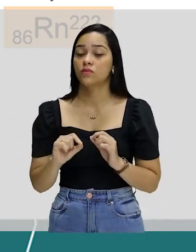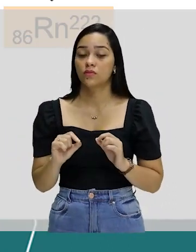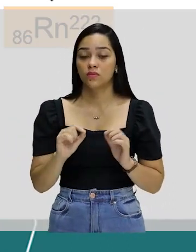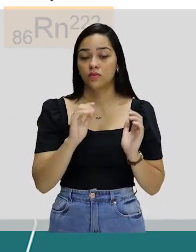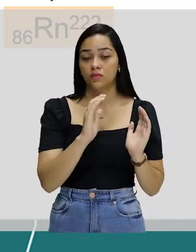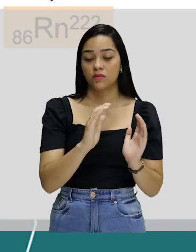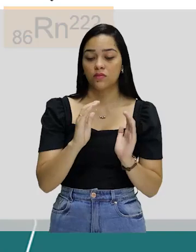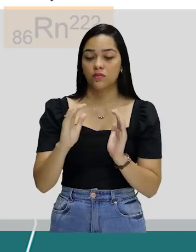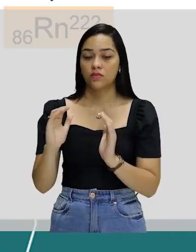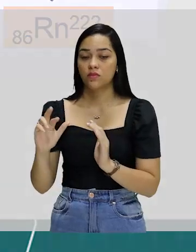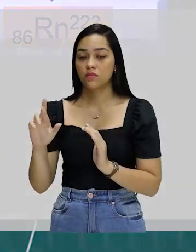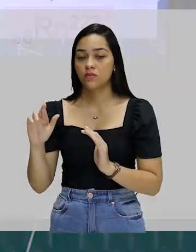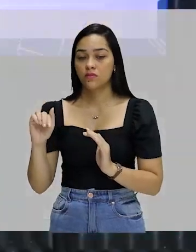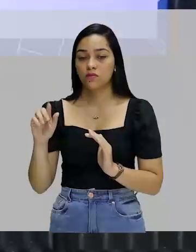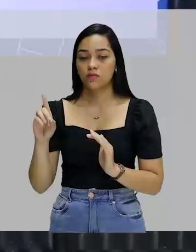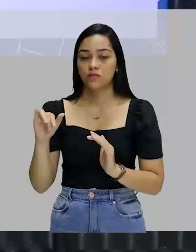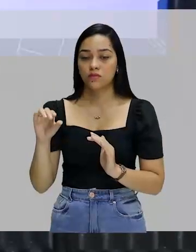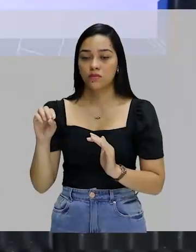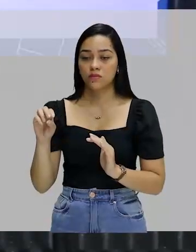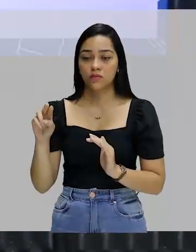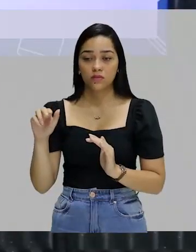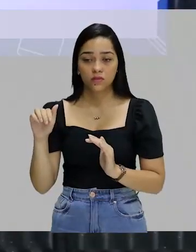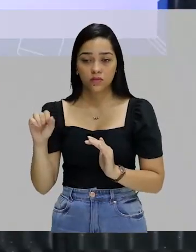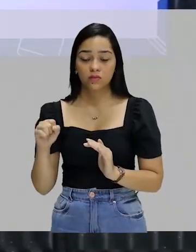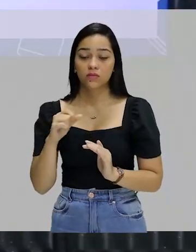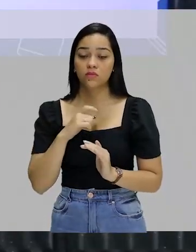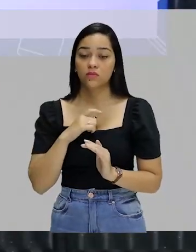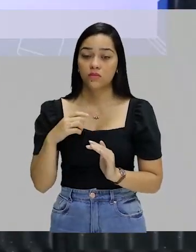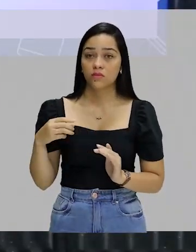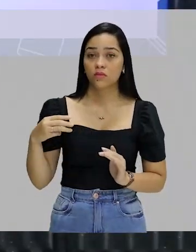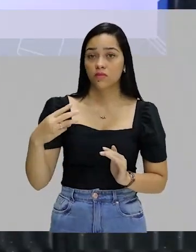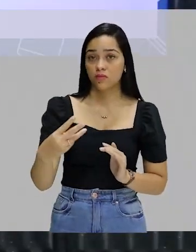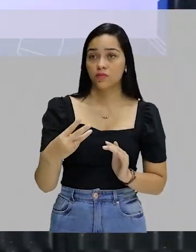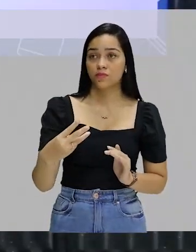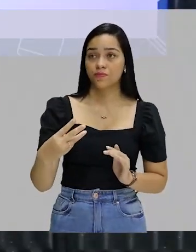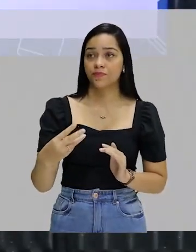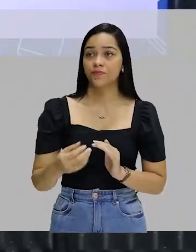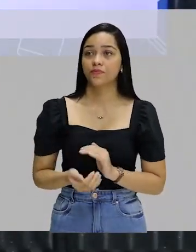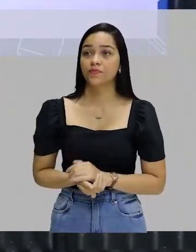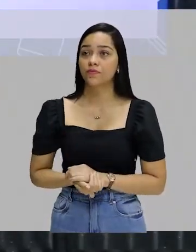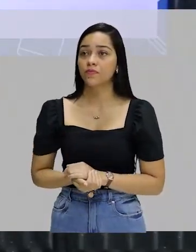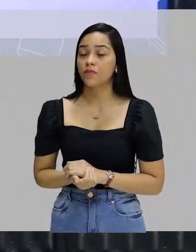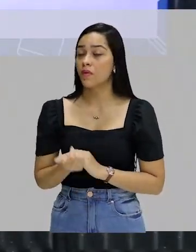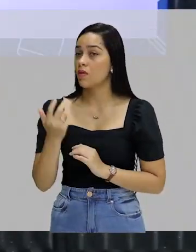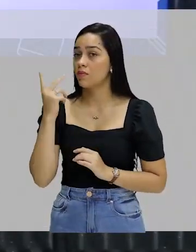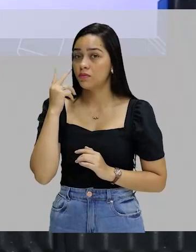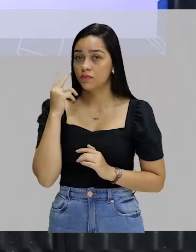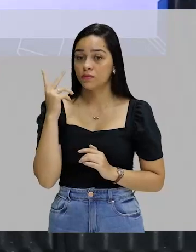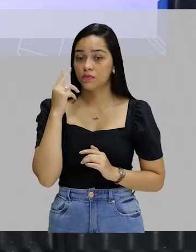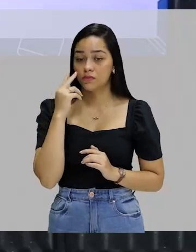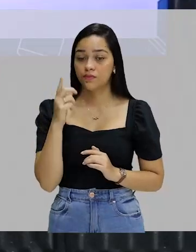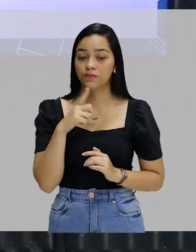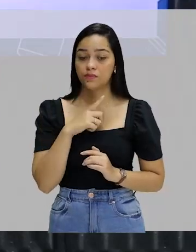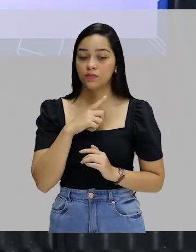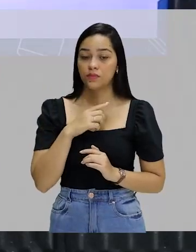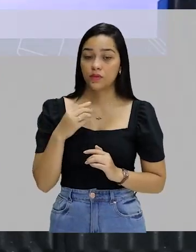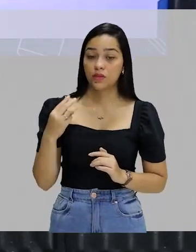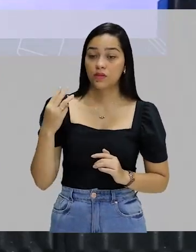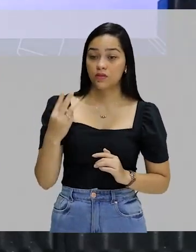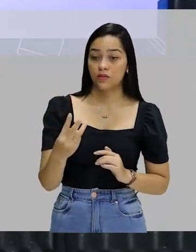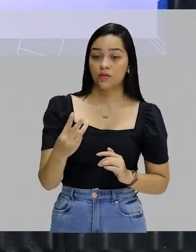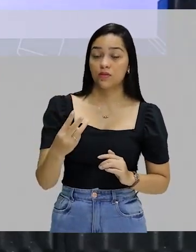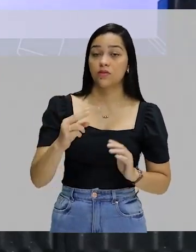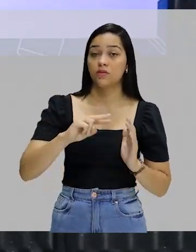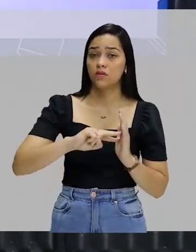séries radioativas. E nós vamos ter 3 séries. Então, naturalmente, nós temos 3 séries